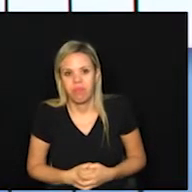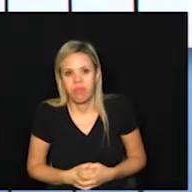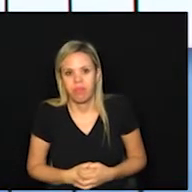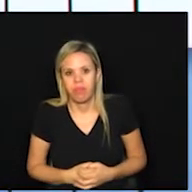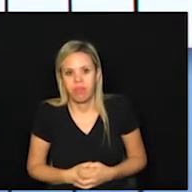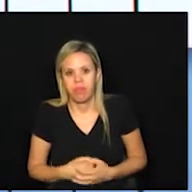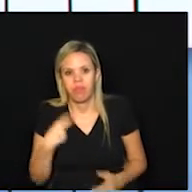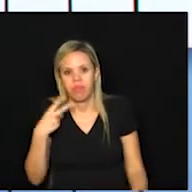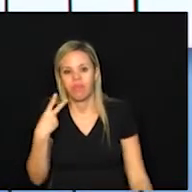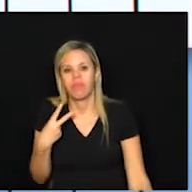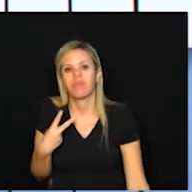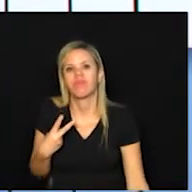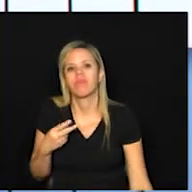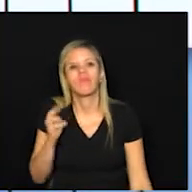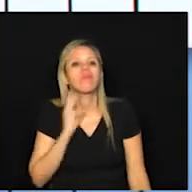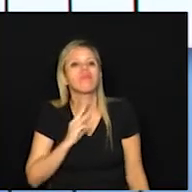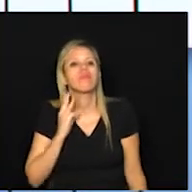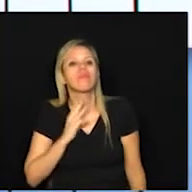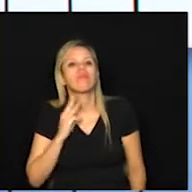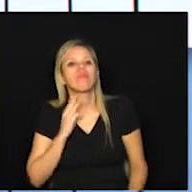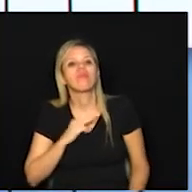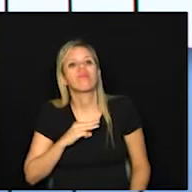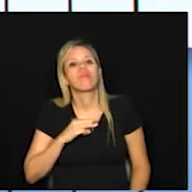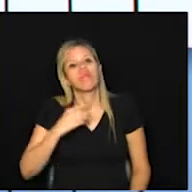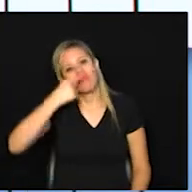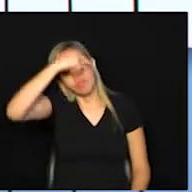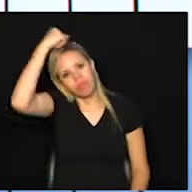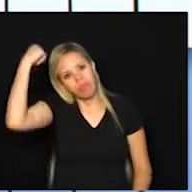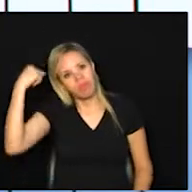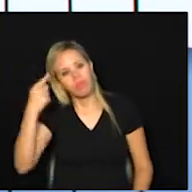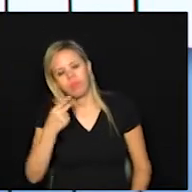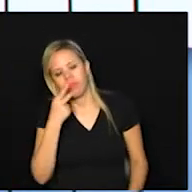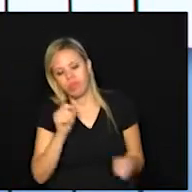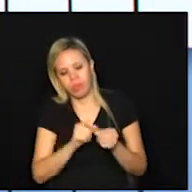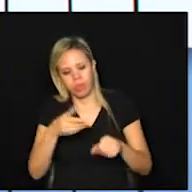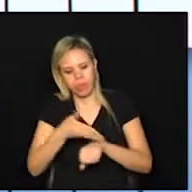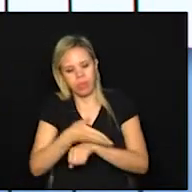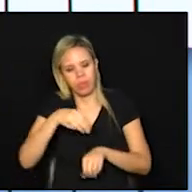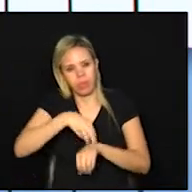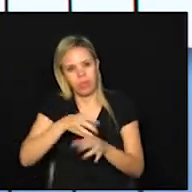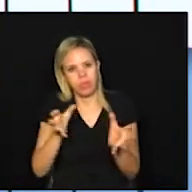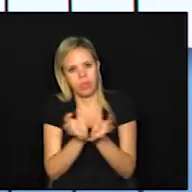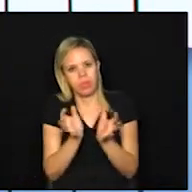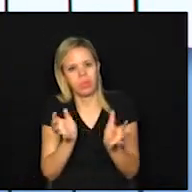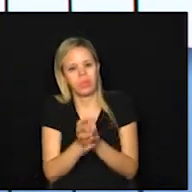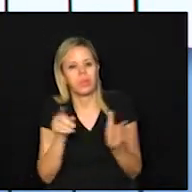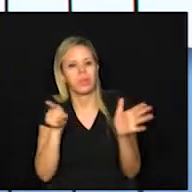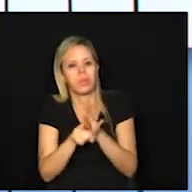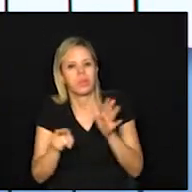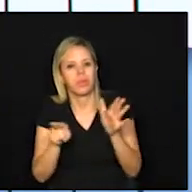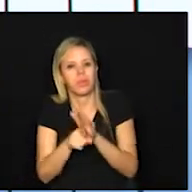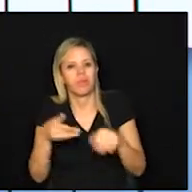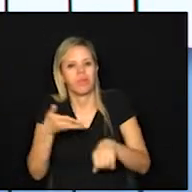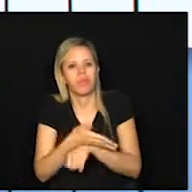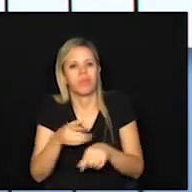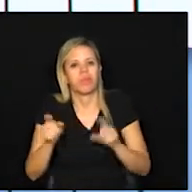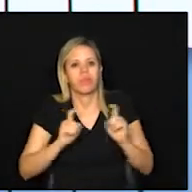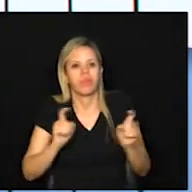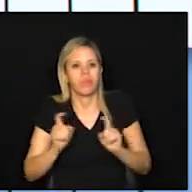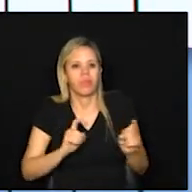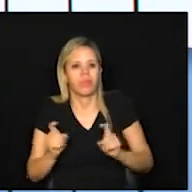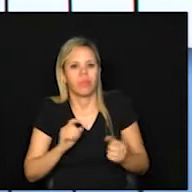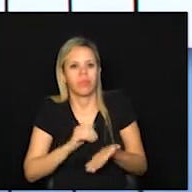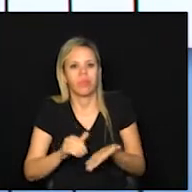Além dos vereadores Cecílio Santos e Paulo Gaspar, que fazem parte da comissão e fizeram perguntas, participou da reunião